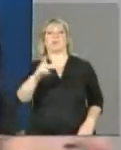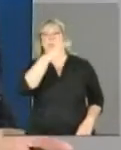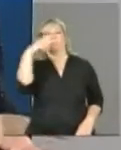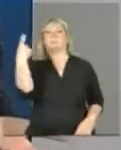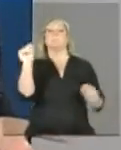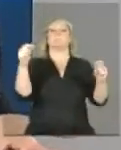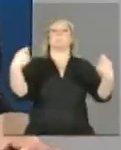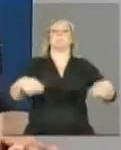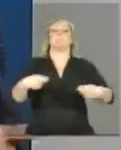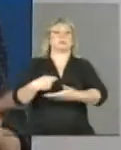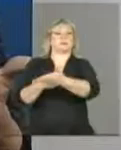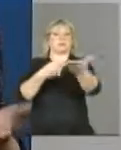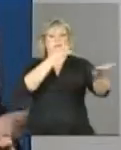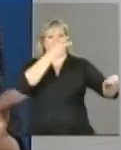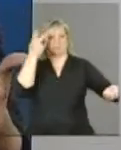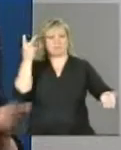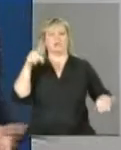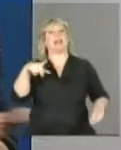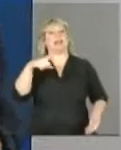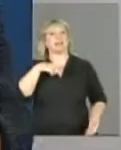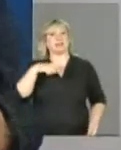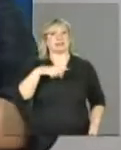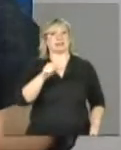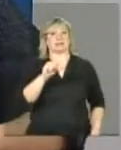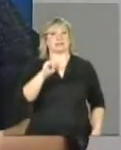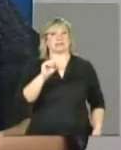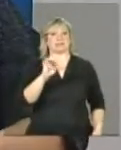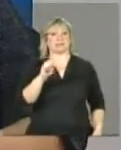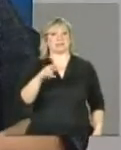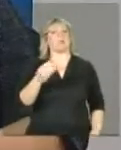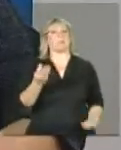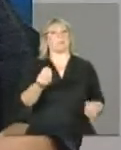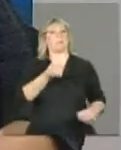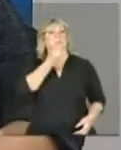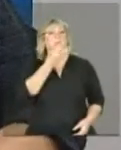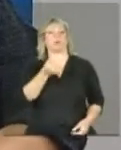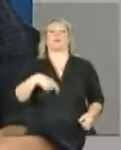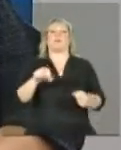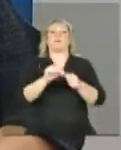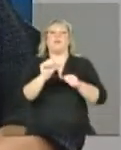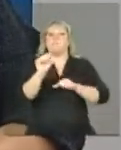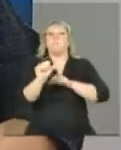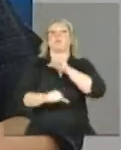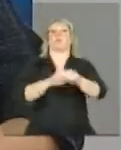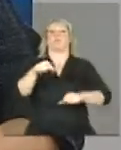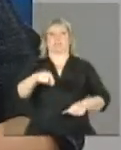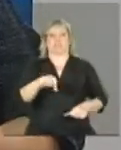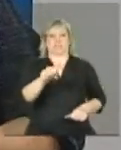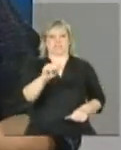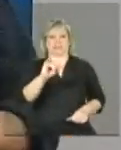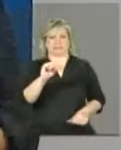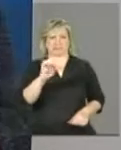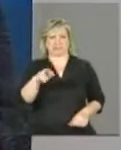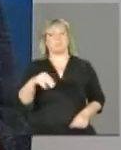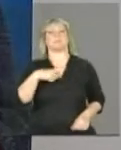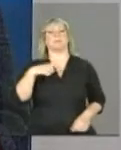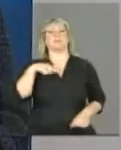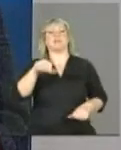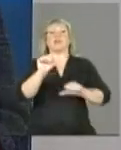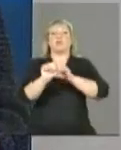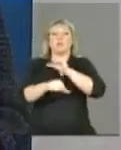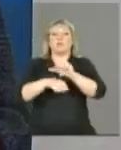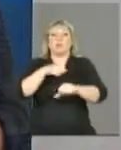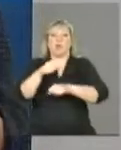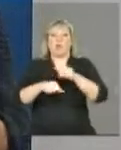bem por trás disso tudo dessa vocalização tem um sistema muito robusto e nós fizemos a troca do sistema é iniciamos em dezembro e essa troca foi